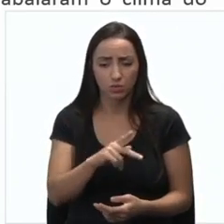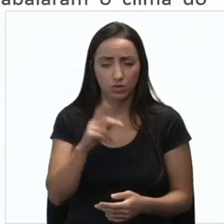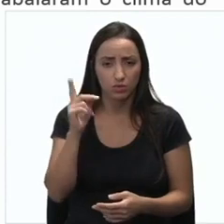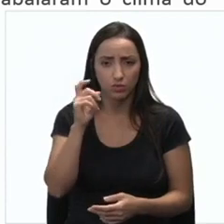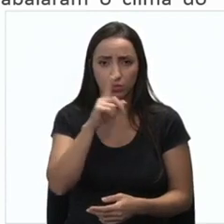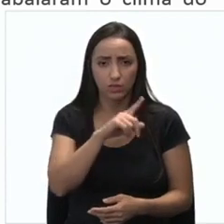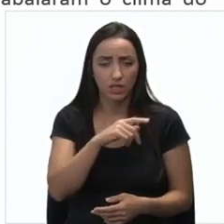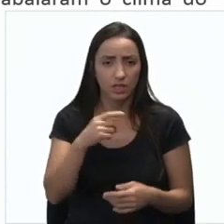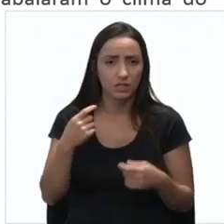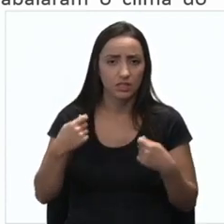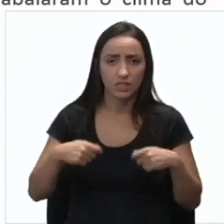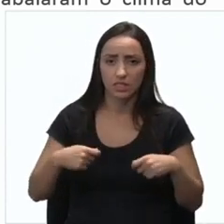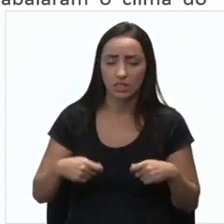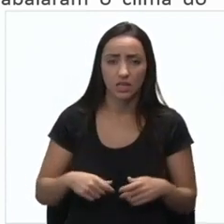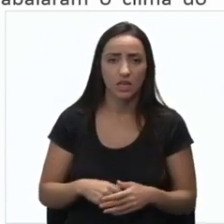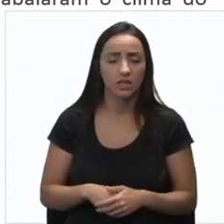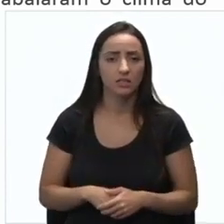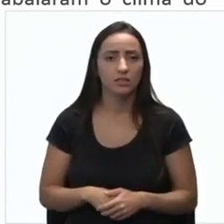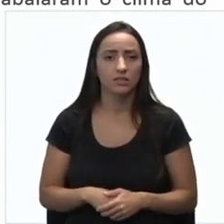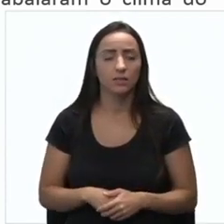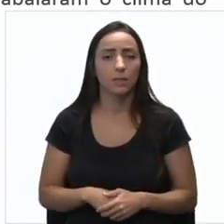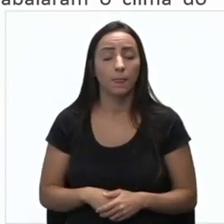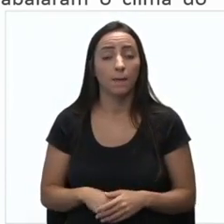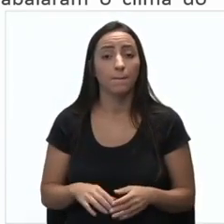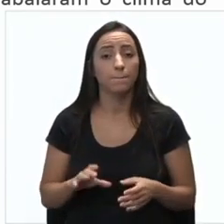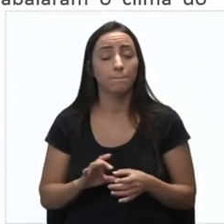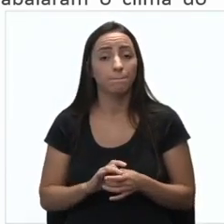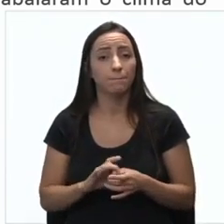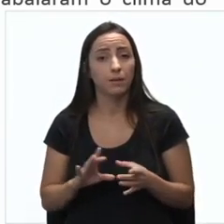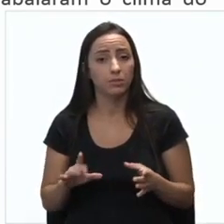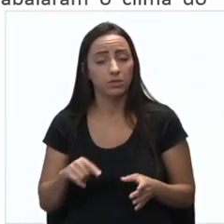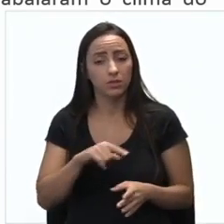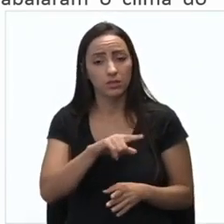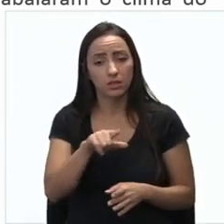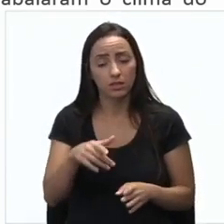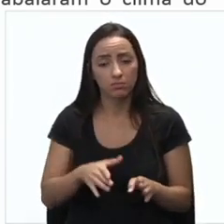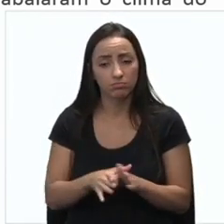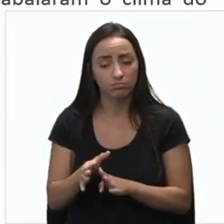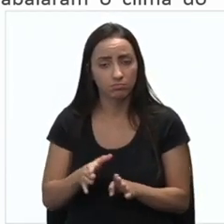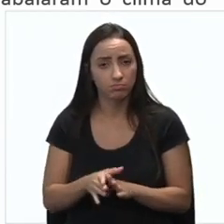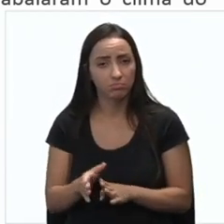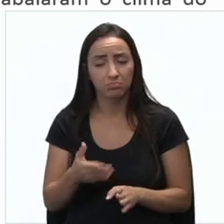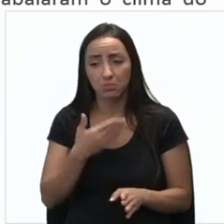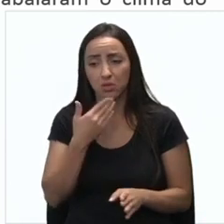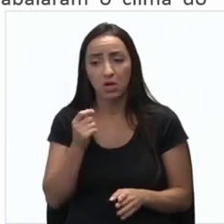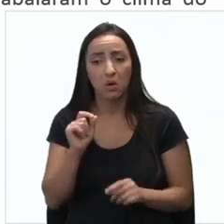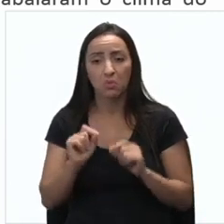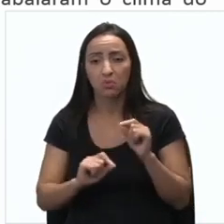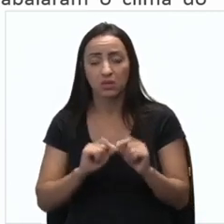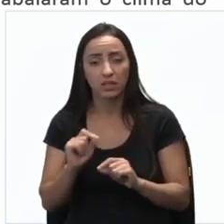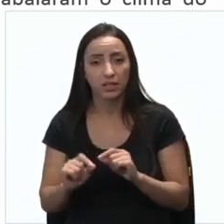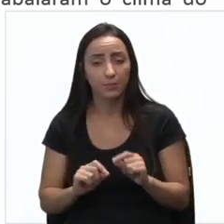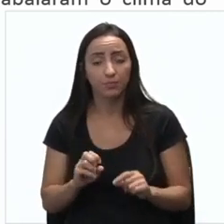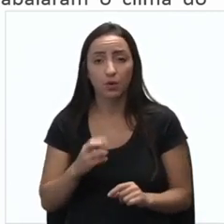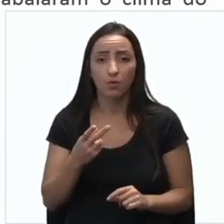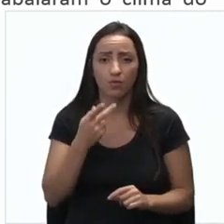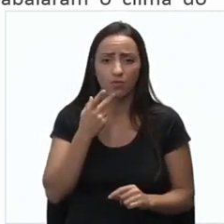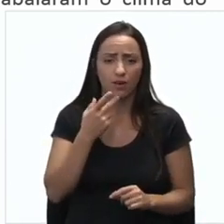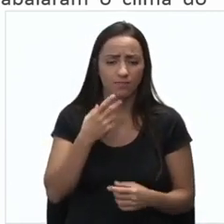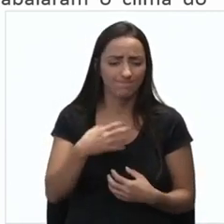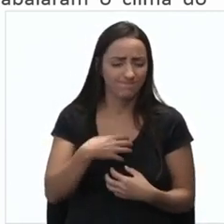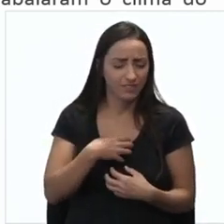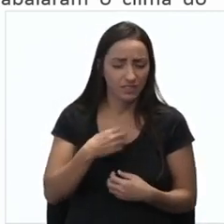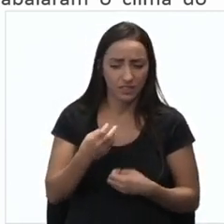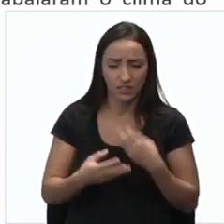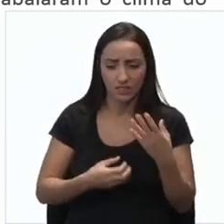suas necessidades, permitir que deem sugestões para melhorar, né? Ou falar o que a deixou